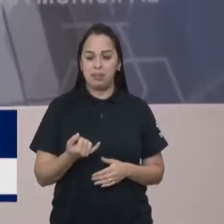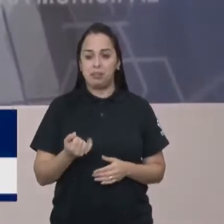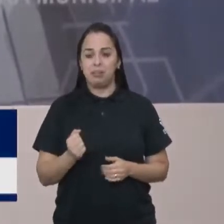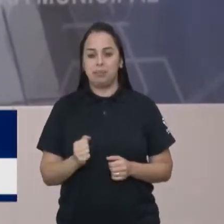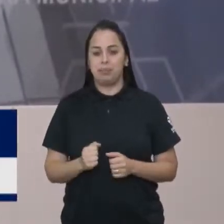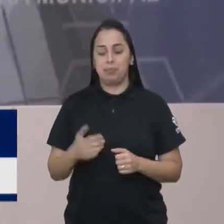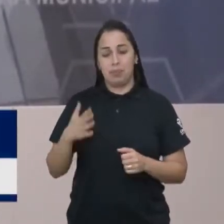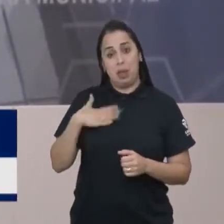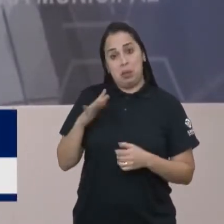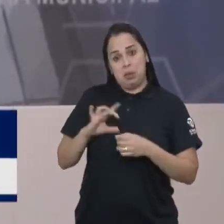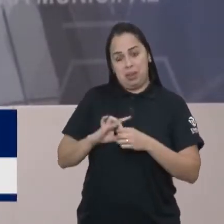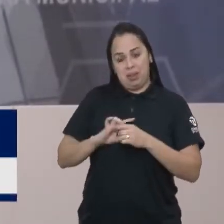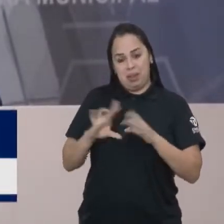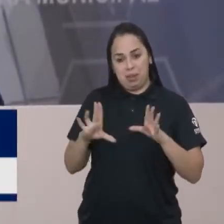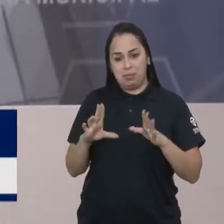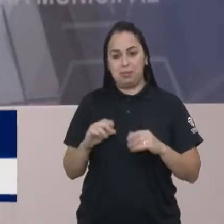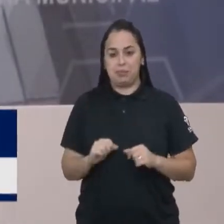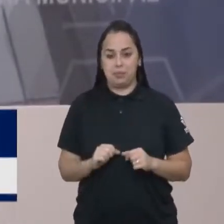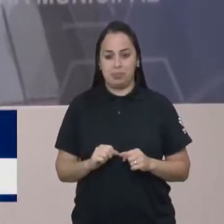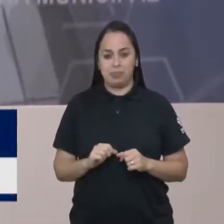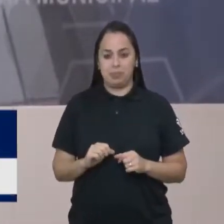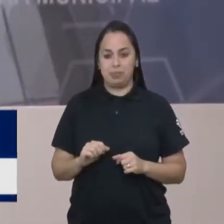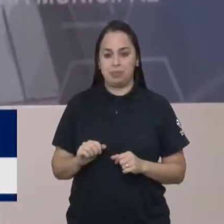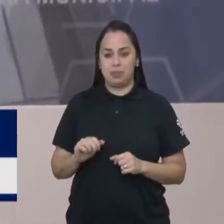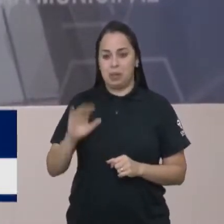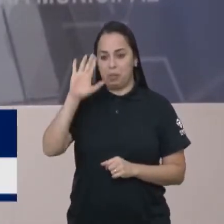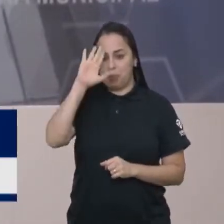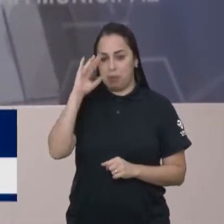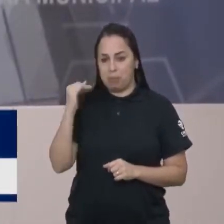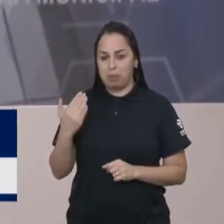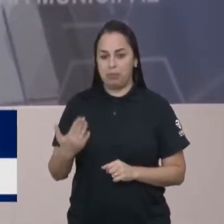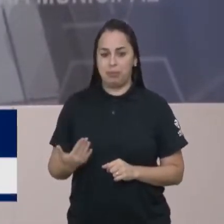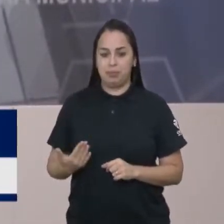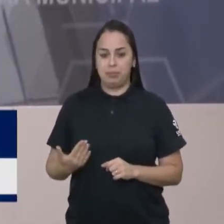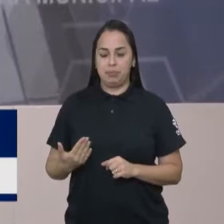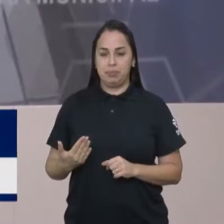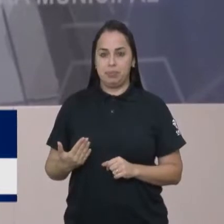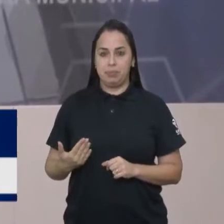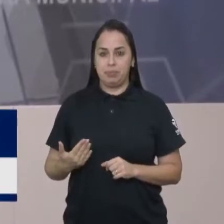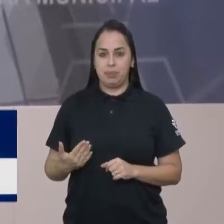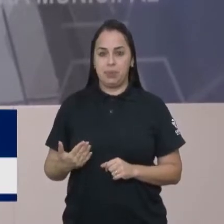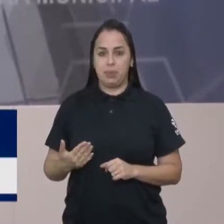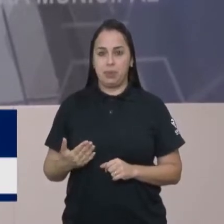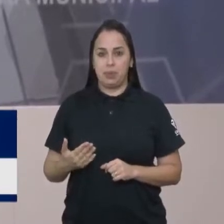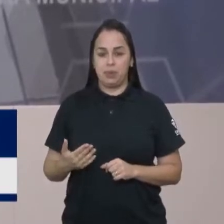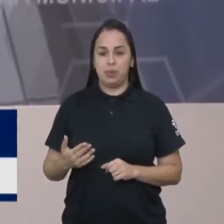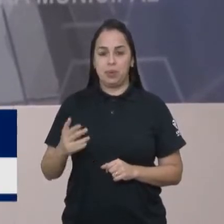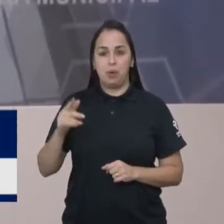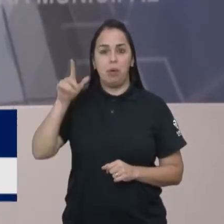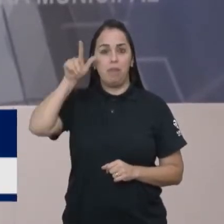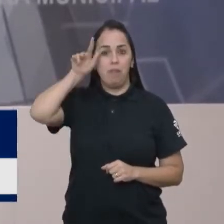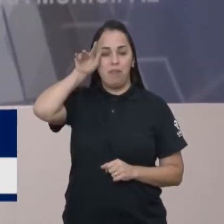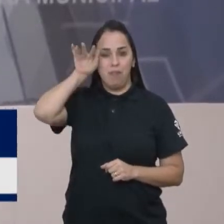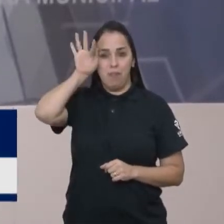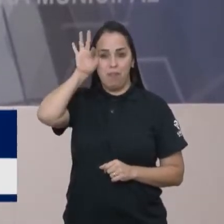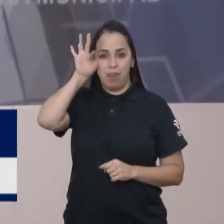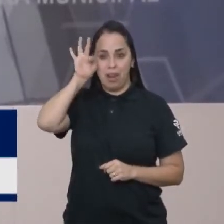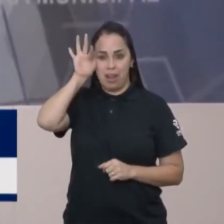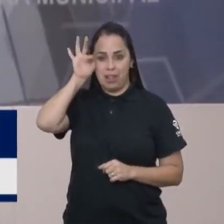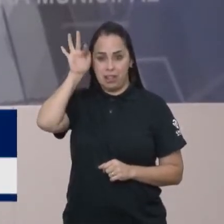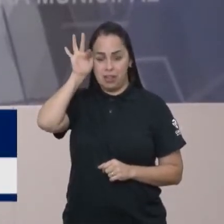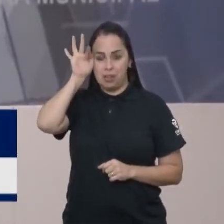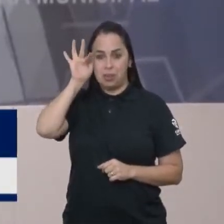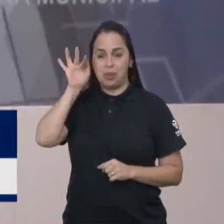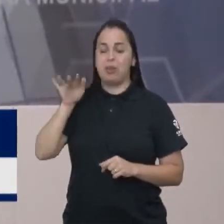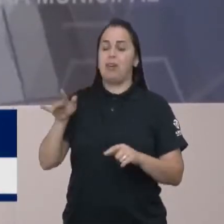tomei a liberdade de pegar aqui uma homenagem que o Felício fez para o meu pai, num livro,